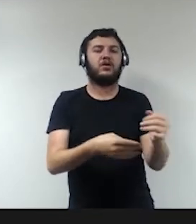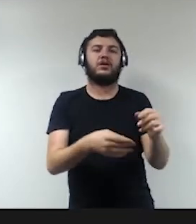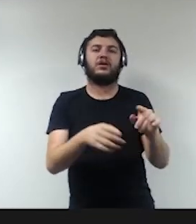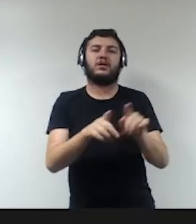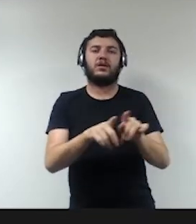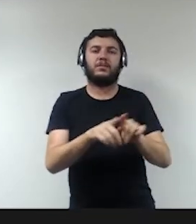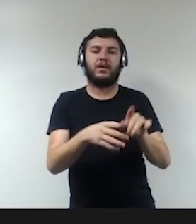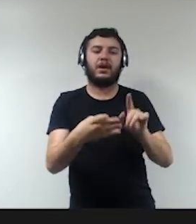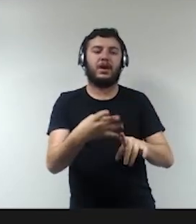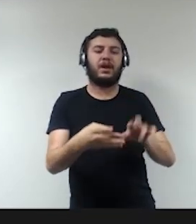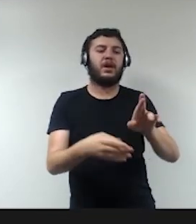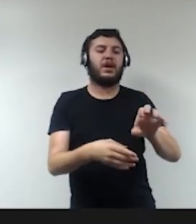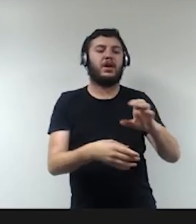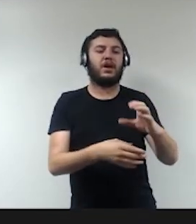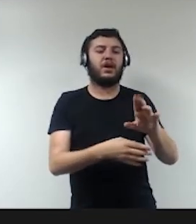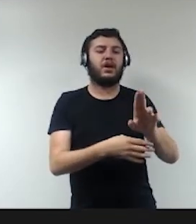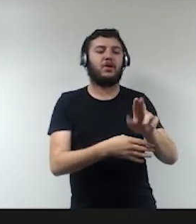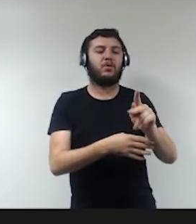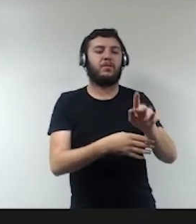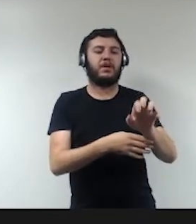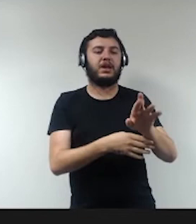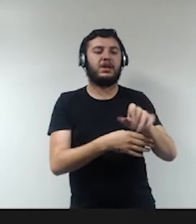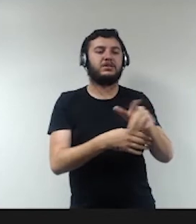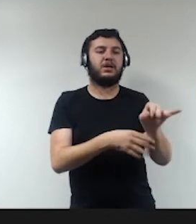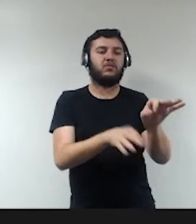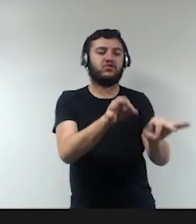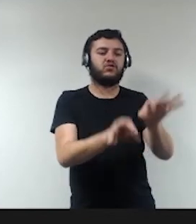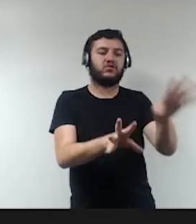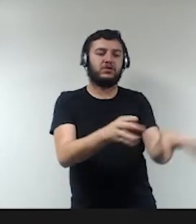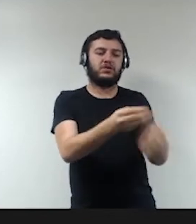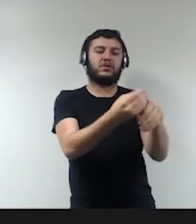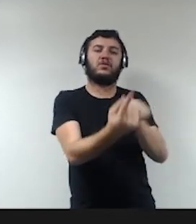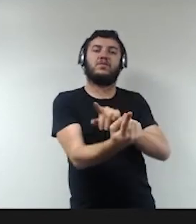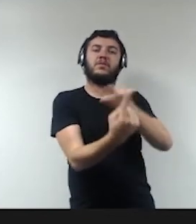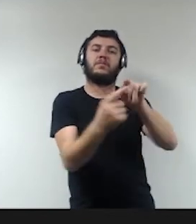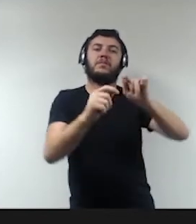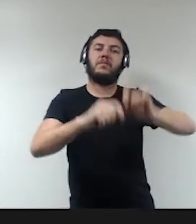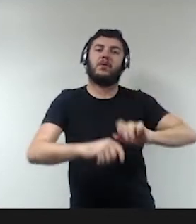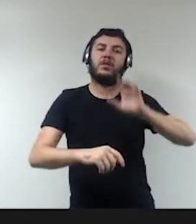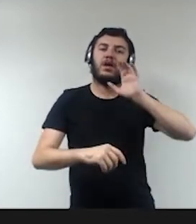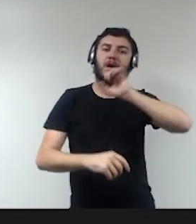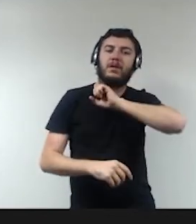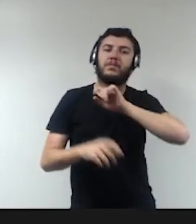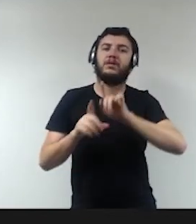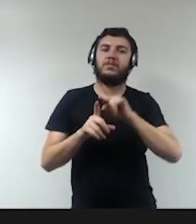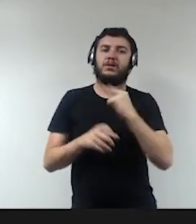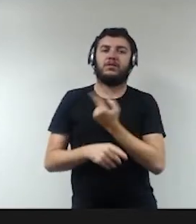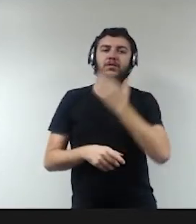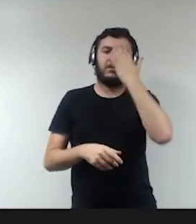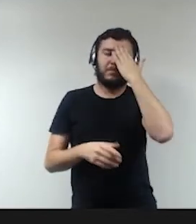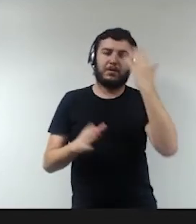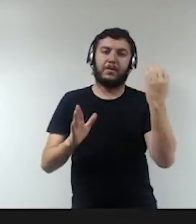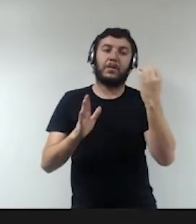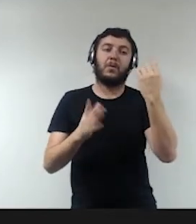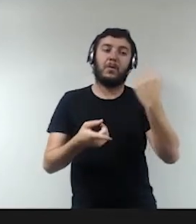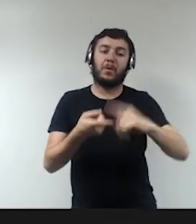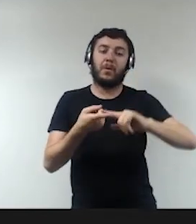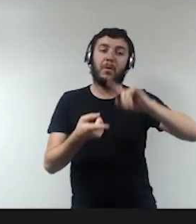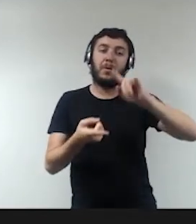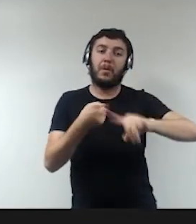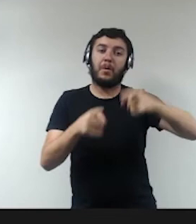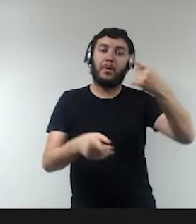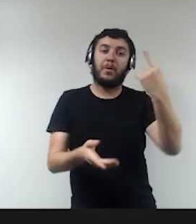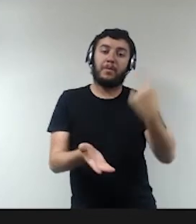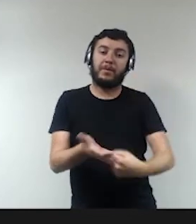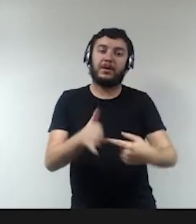recuperação extrajudicial, na tentativa de trazer de uma forma rápida, porque marca-se uma audiência preparatória num tempo